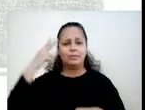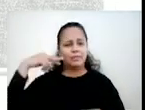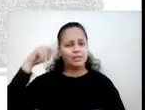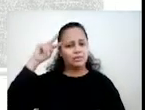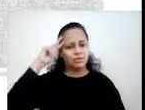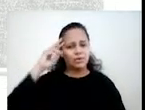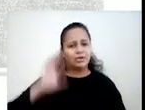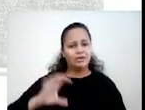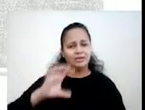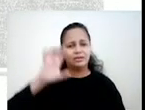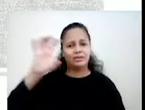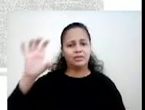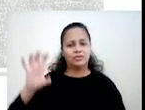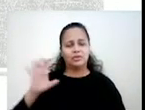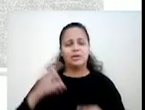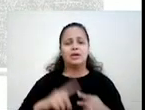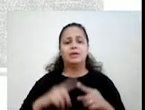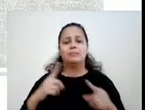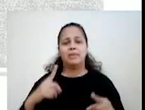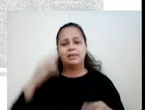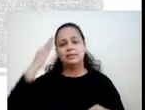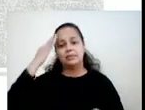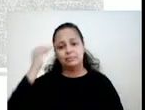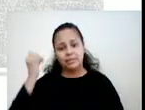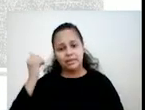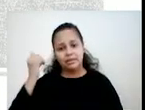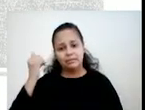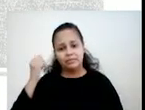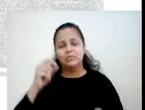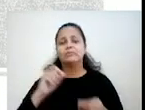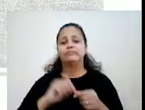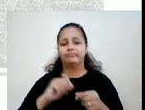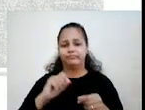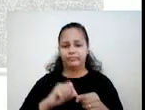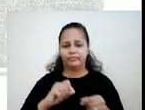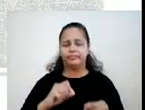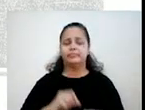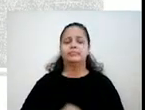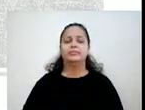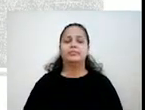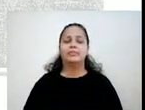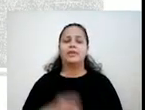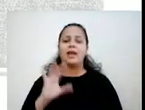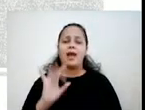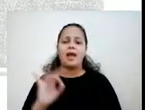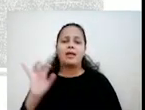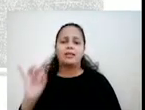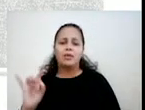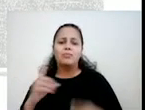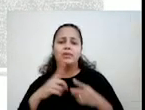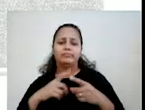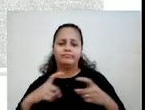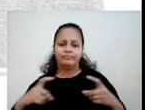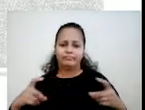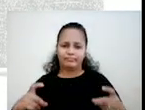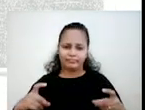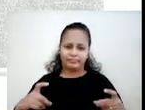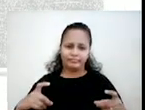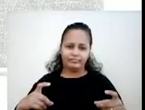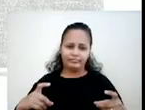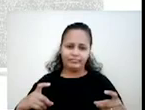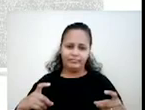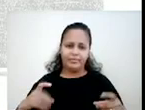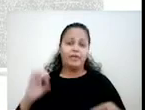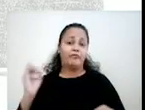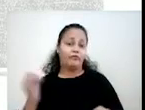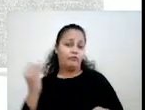histórias regionais, mas sabemos que muito foi feito, ok? Cada uma dessas revoltas, reprimida ou